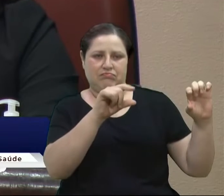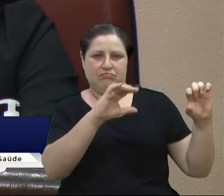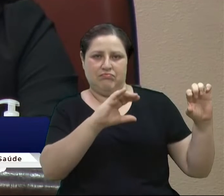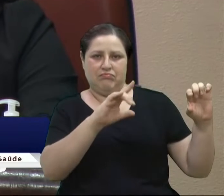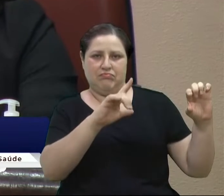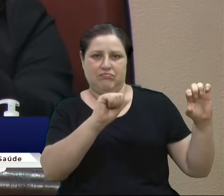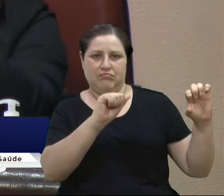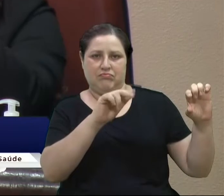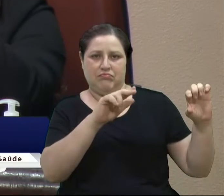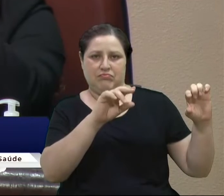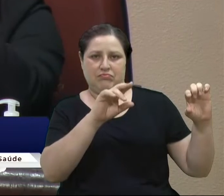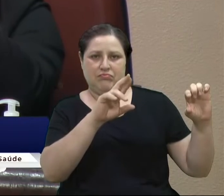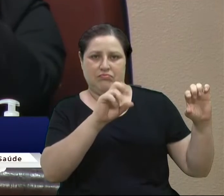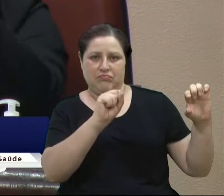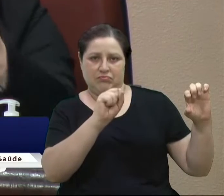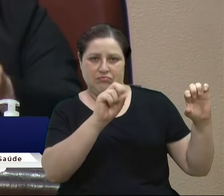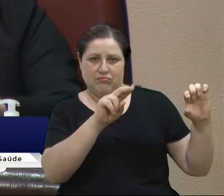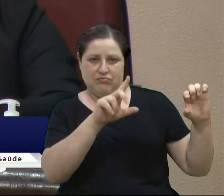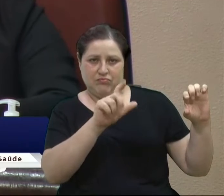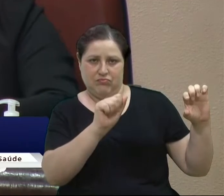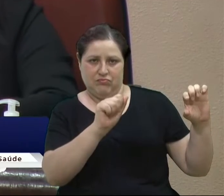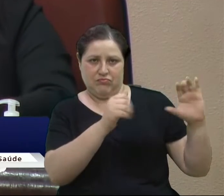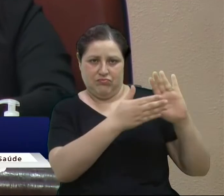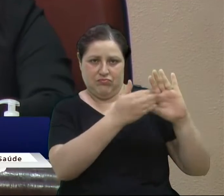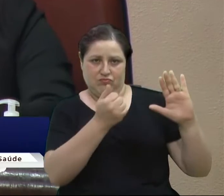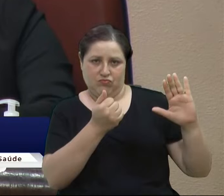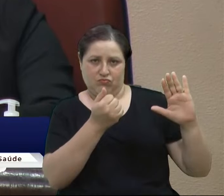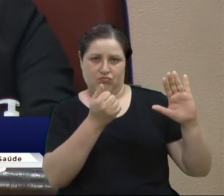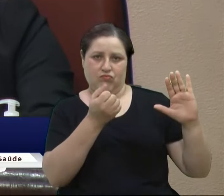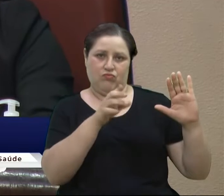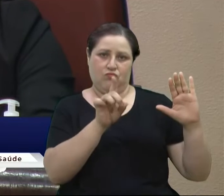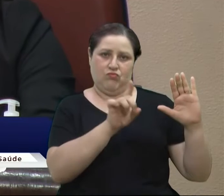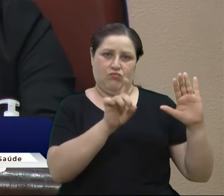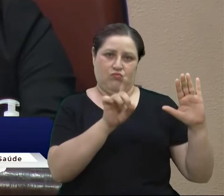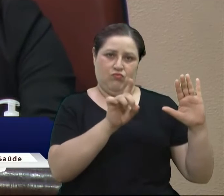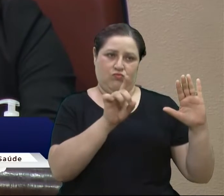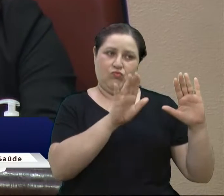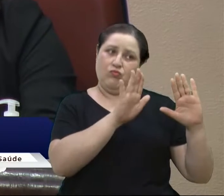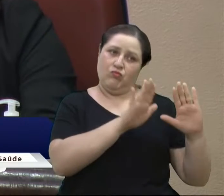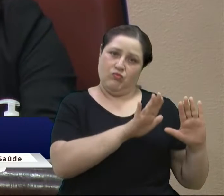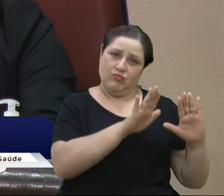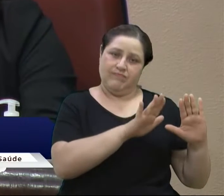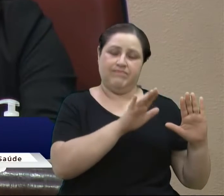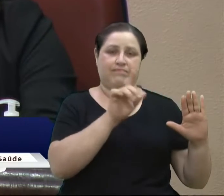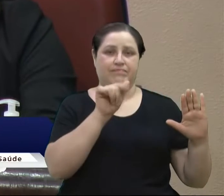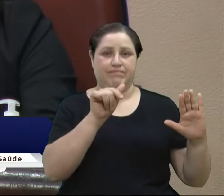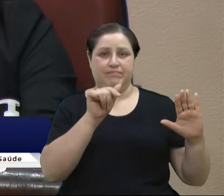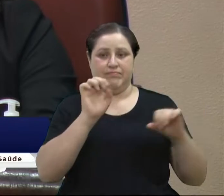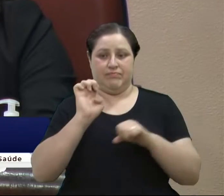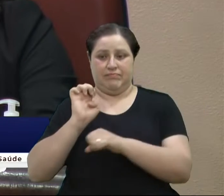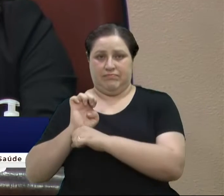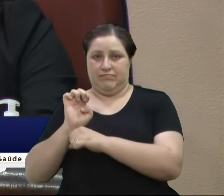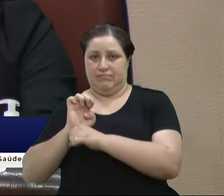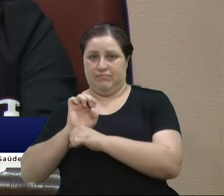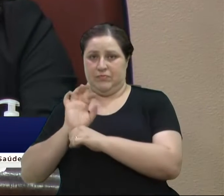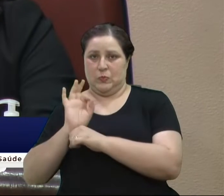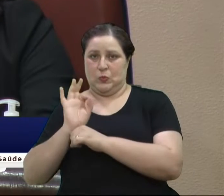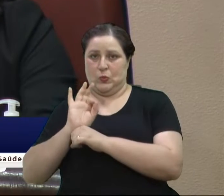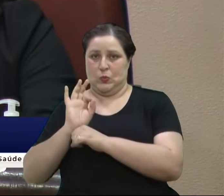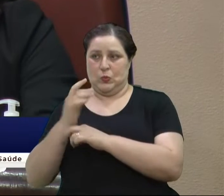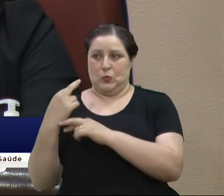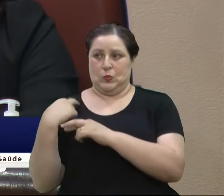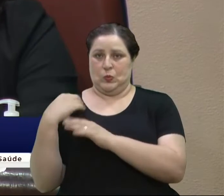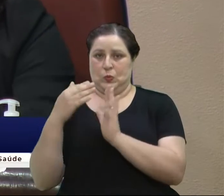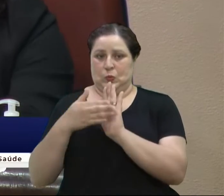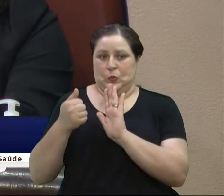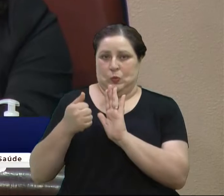não é uma questão de decisão do Estado do Rio Grande do Sul. A nossa gerência enquanto Estado, e isso a gente